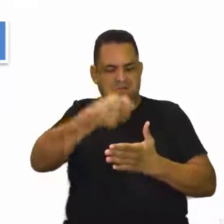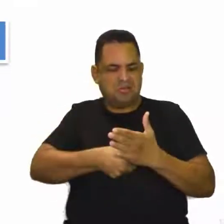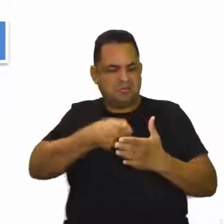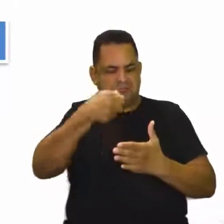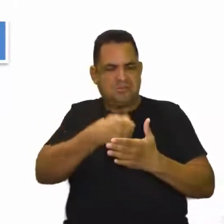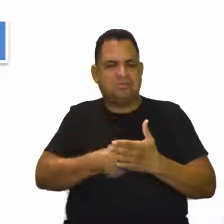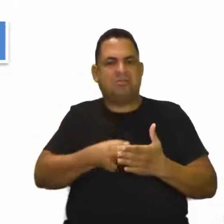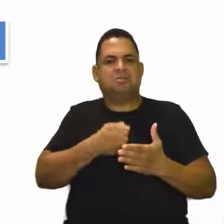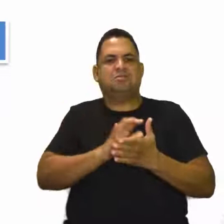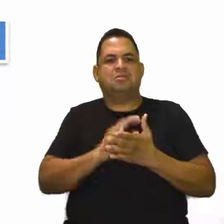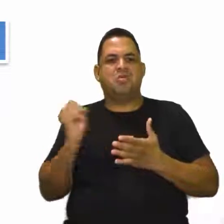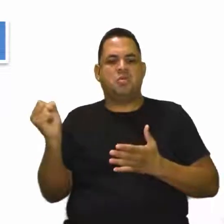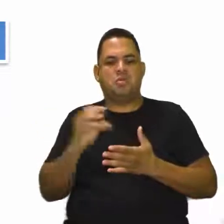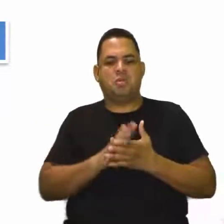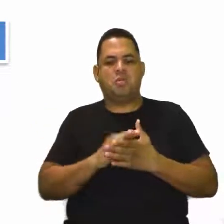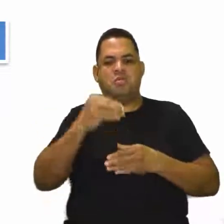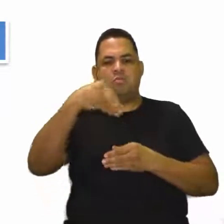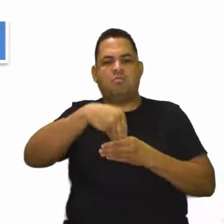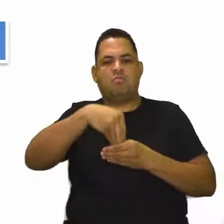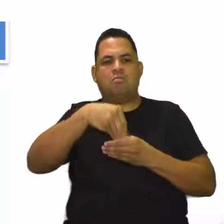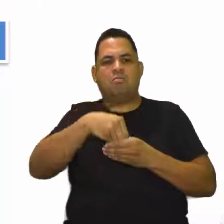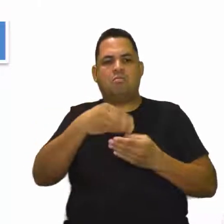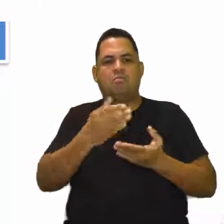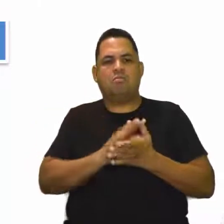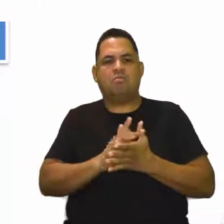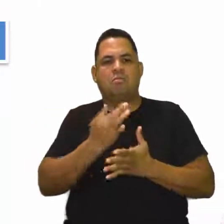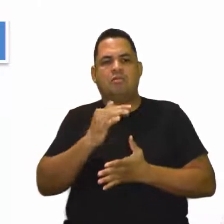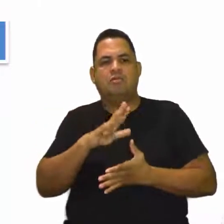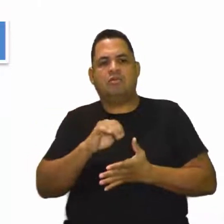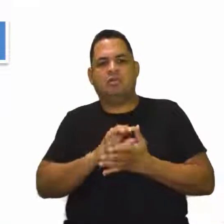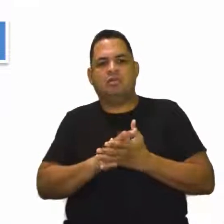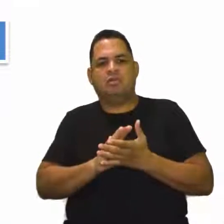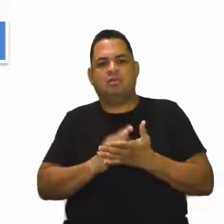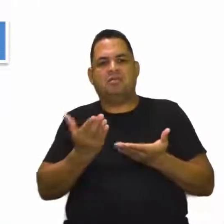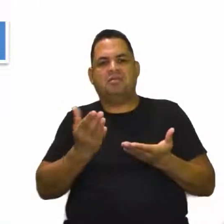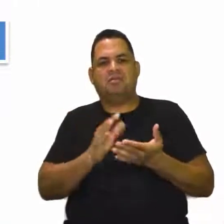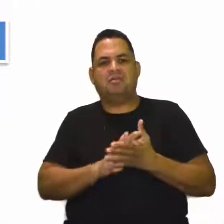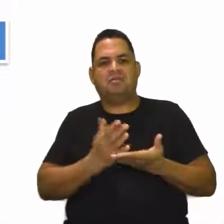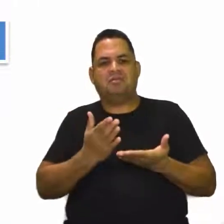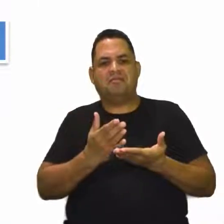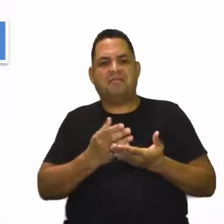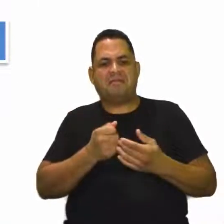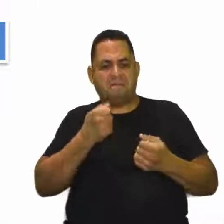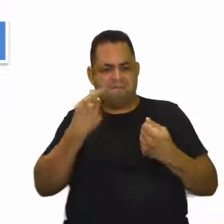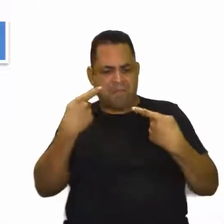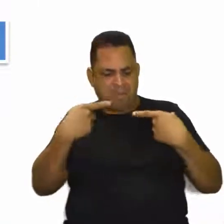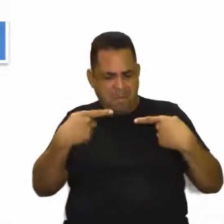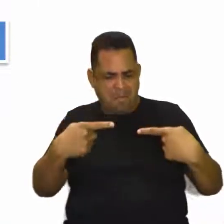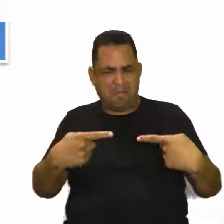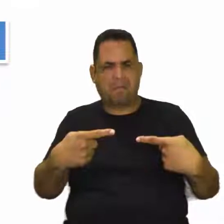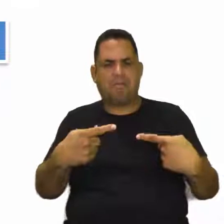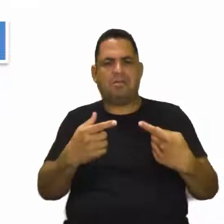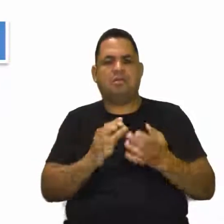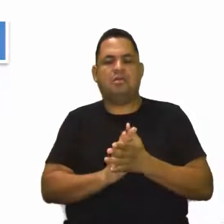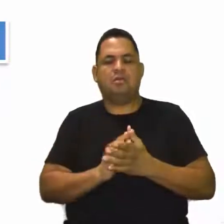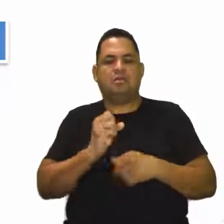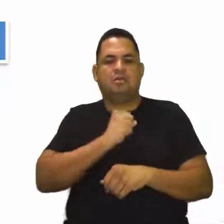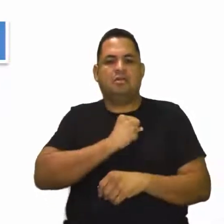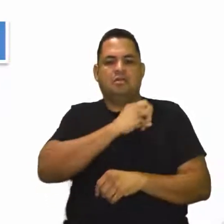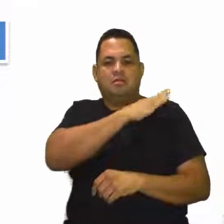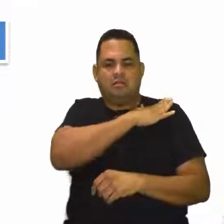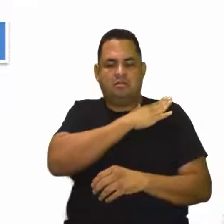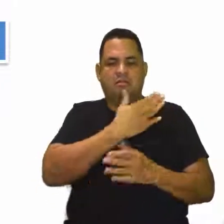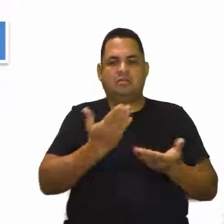eleições. Floriano vai punir esses militares. Ei, brinca com ele. Esse aí é o doido